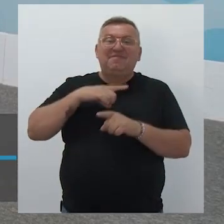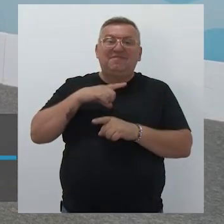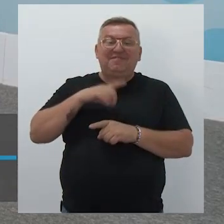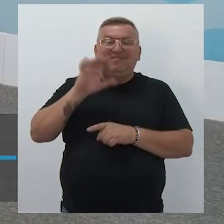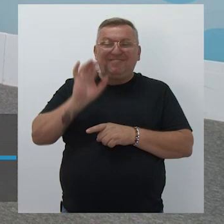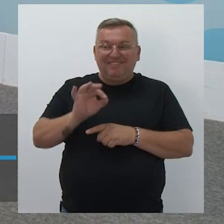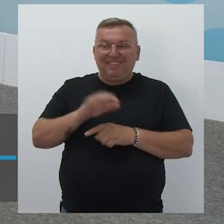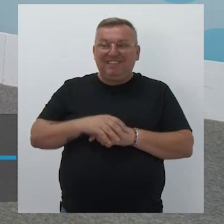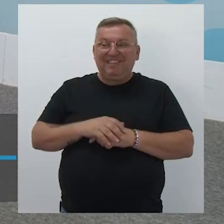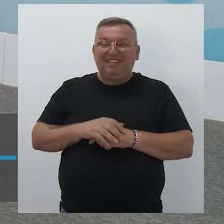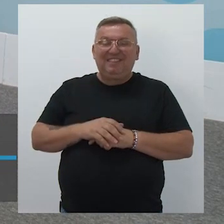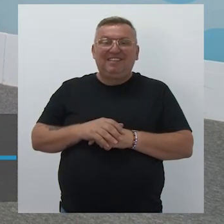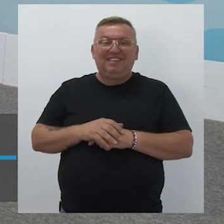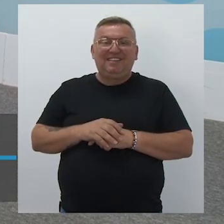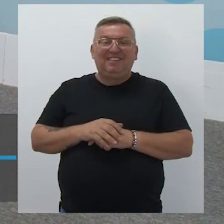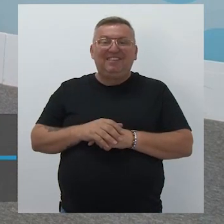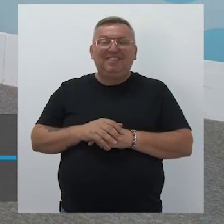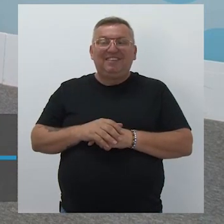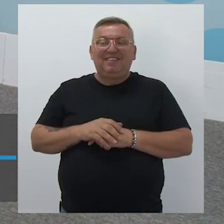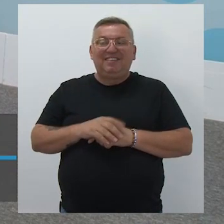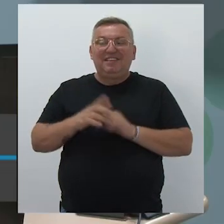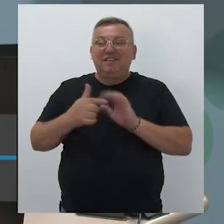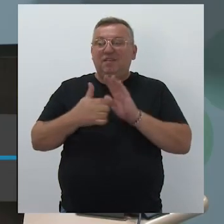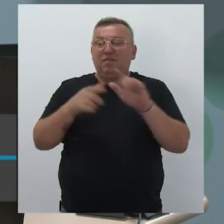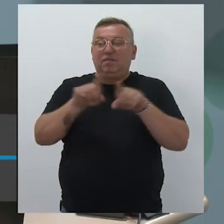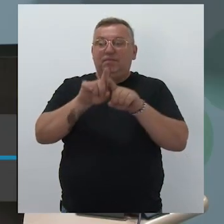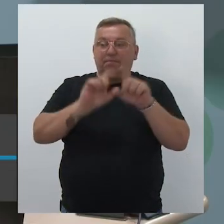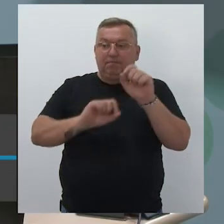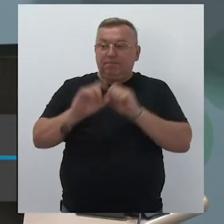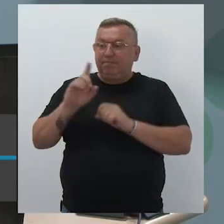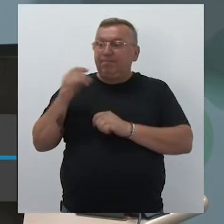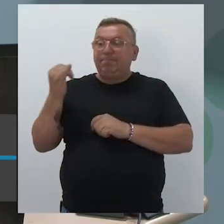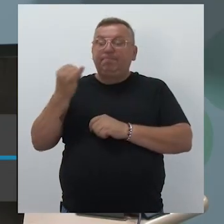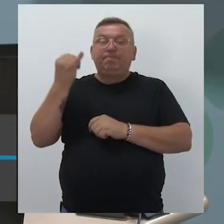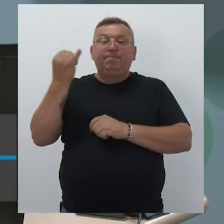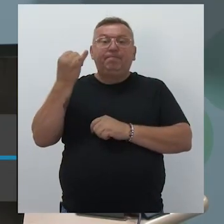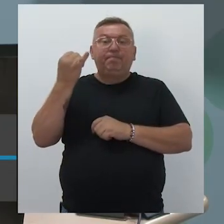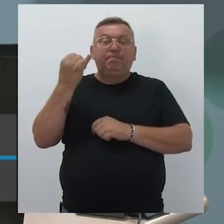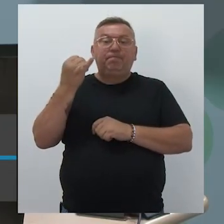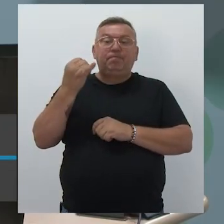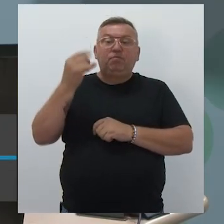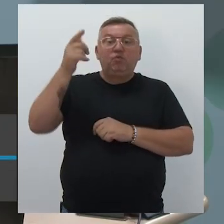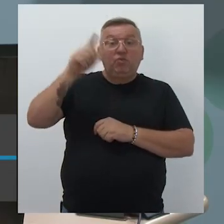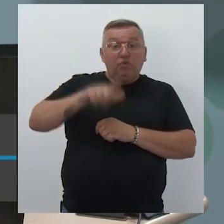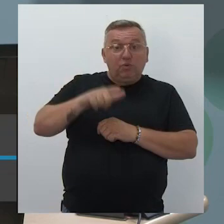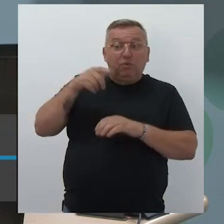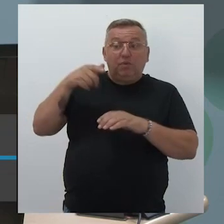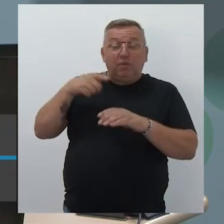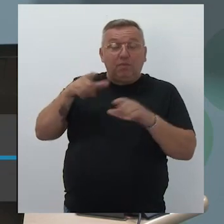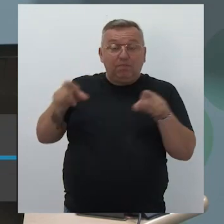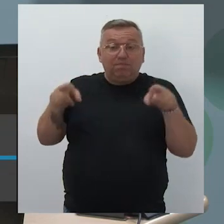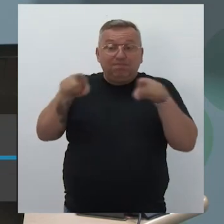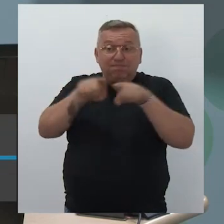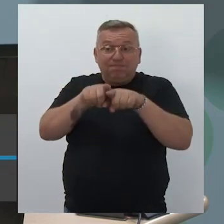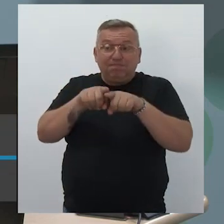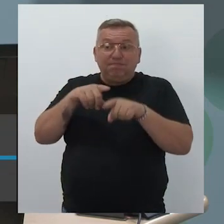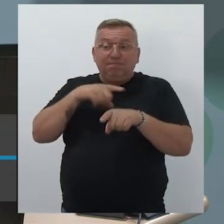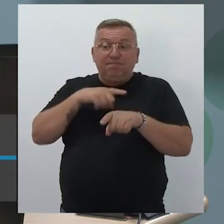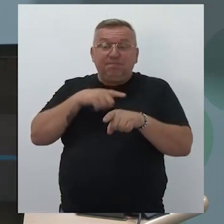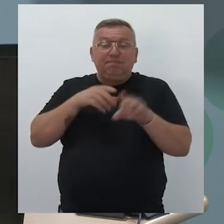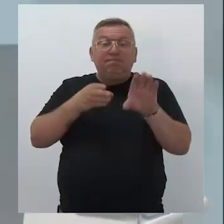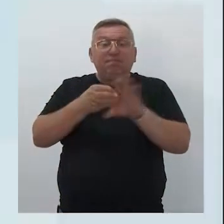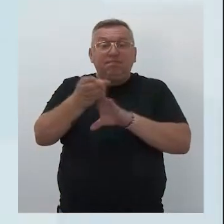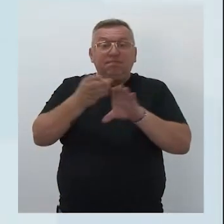ali, certo, Emerson? Sim. E aí a gente destaca também a importância de outros parceiros, né? Então, a gente teve o